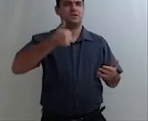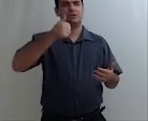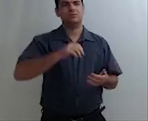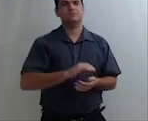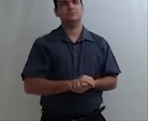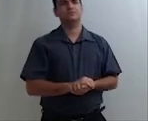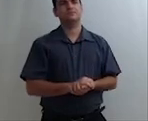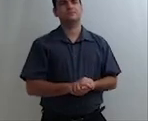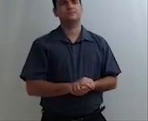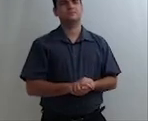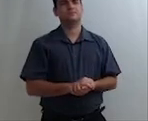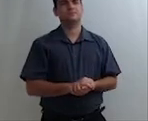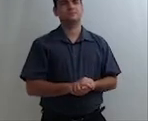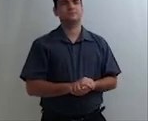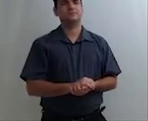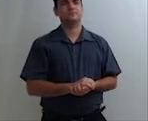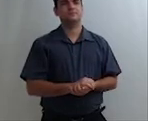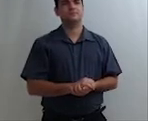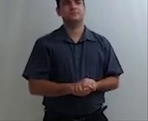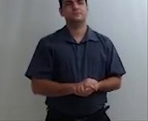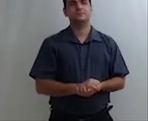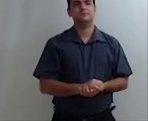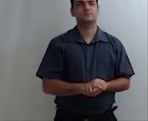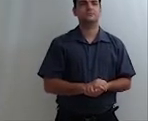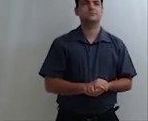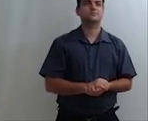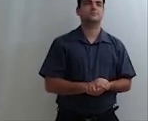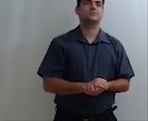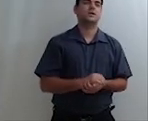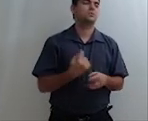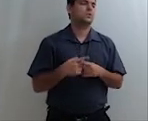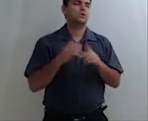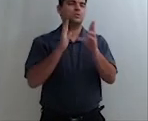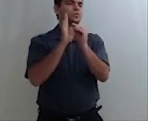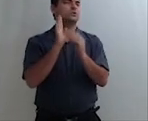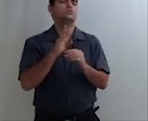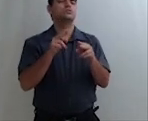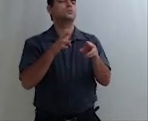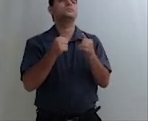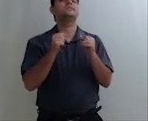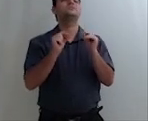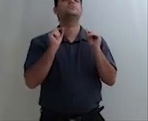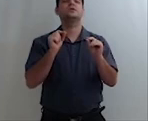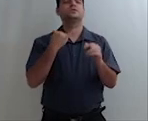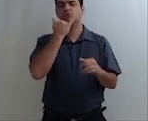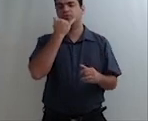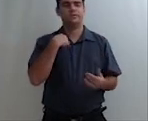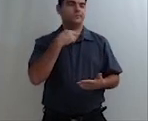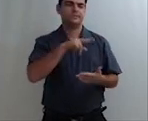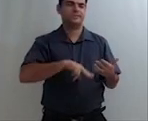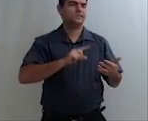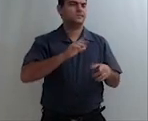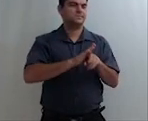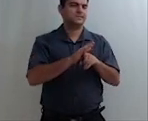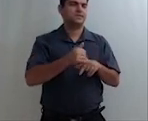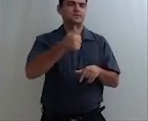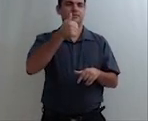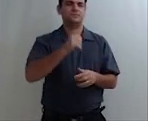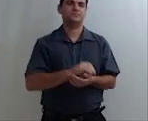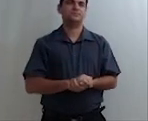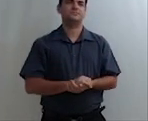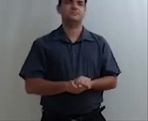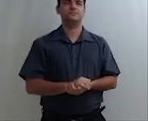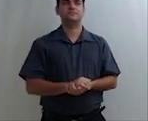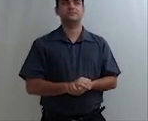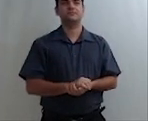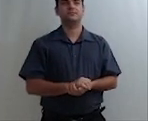que que foi plateado e qual é o conteúdo do do pedido de HC eu peço Vista regimental os demais